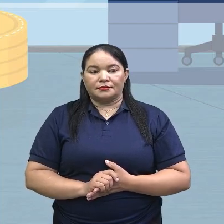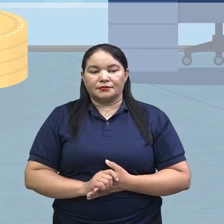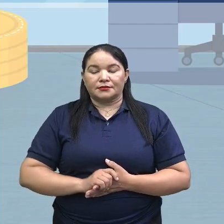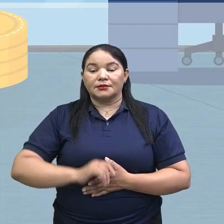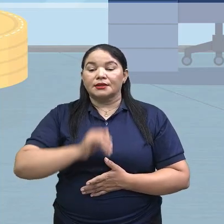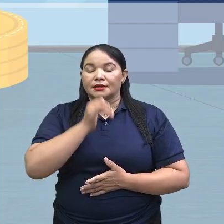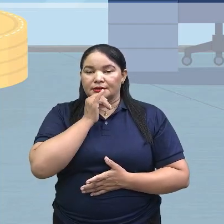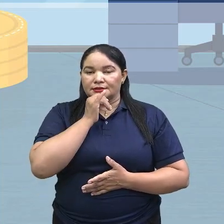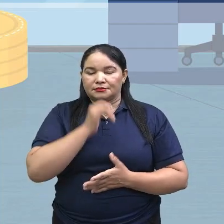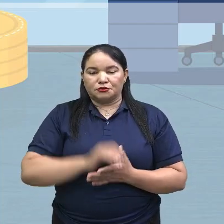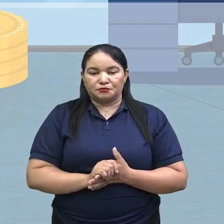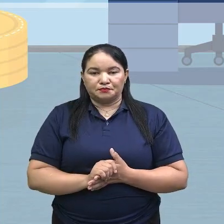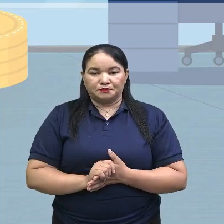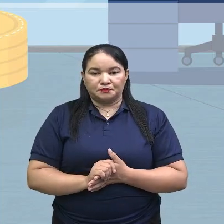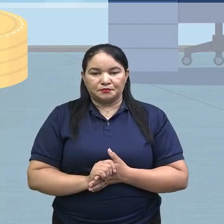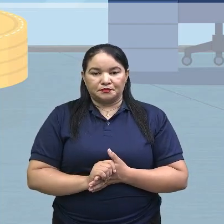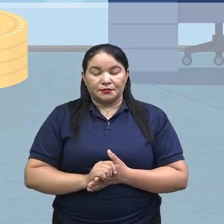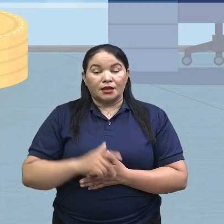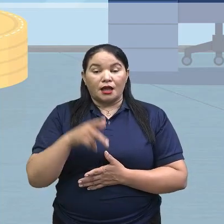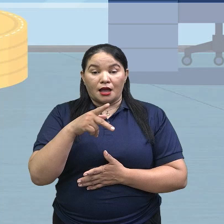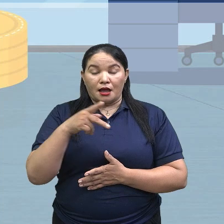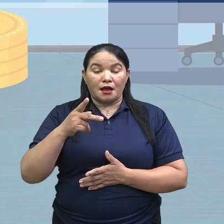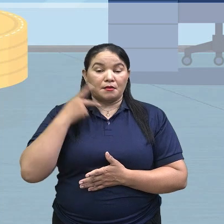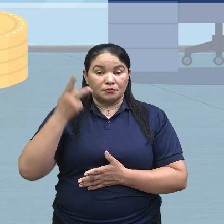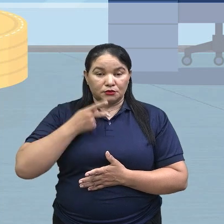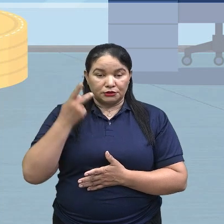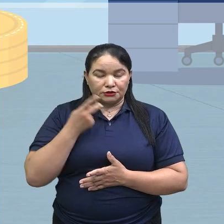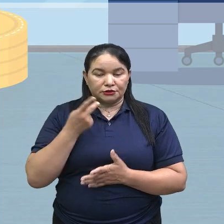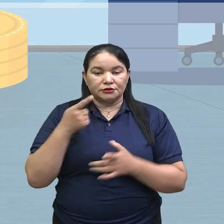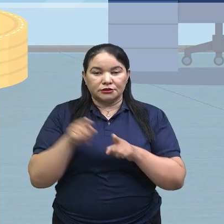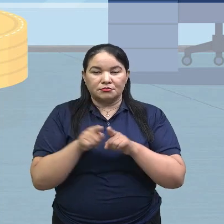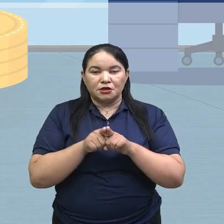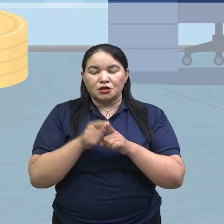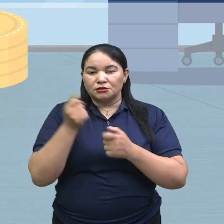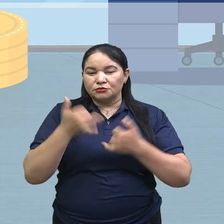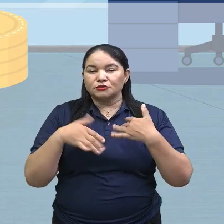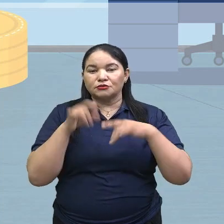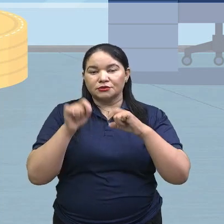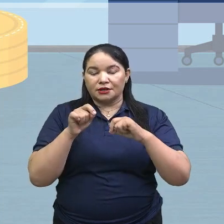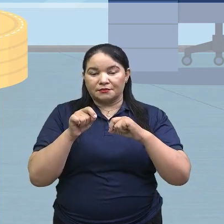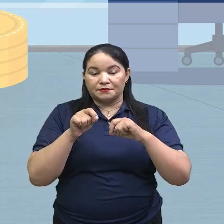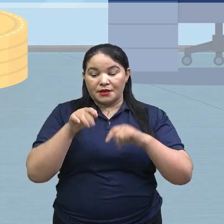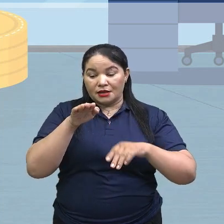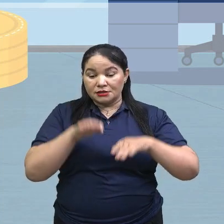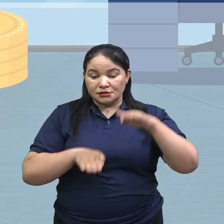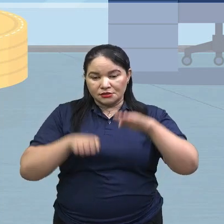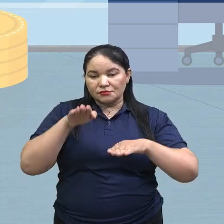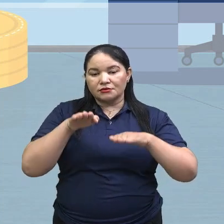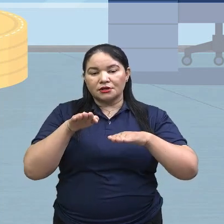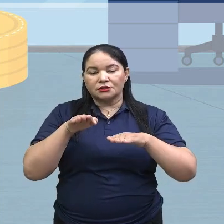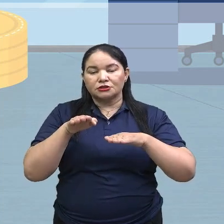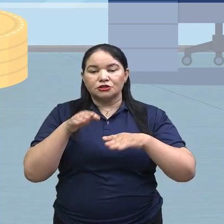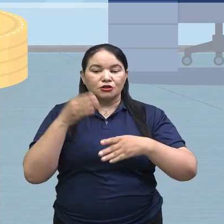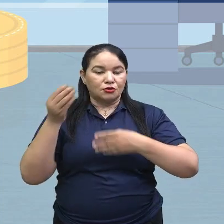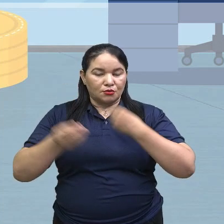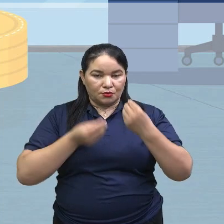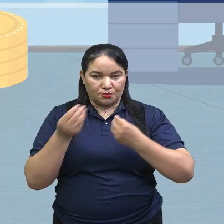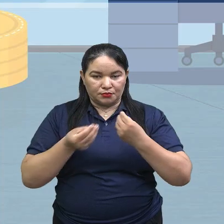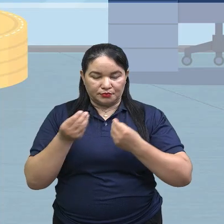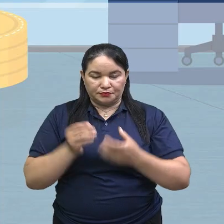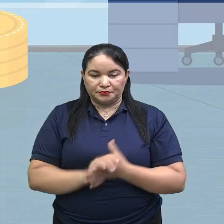deve integrar a redução das desigualdades espaciais, onde elas se originam,